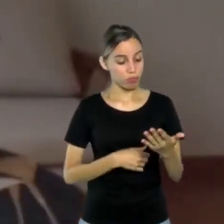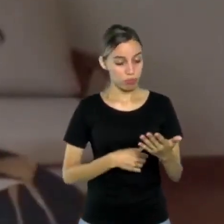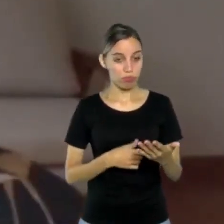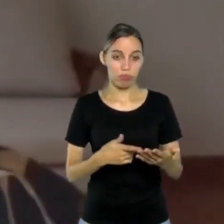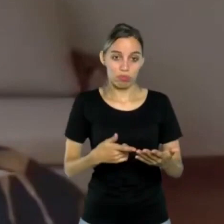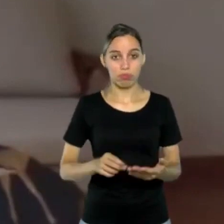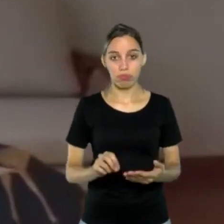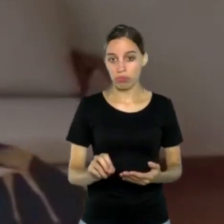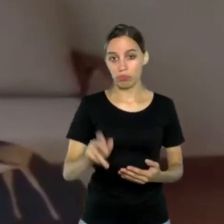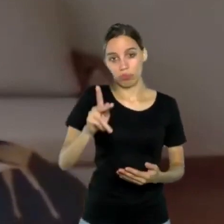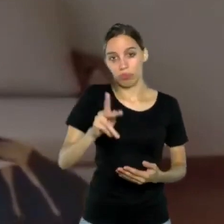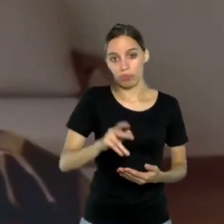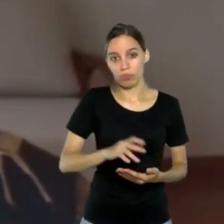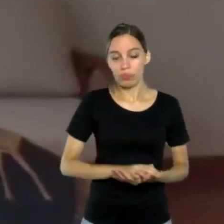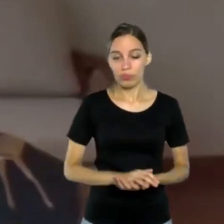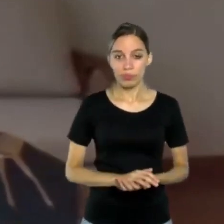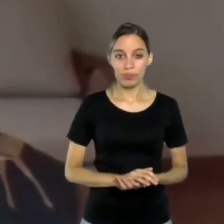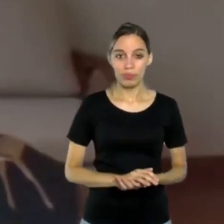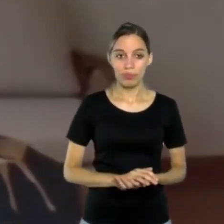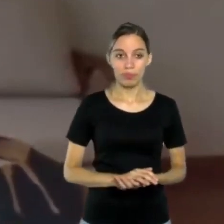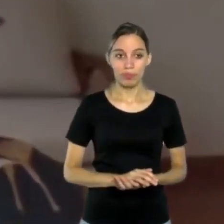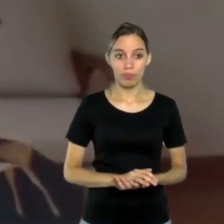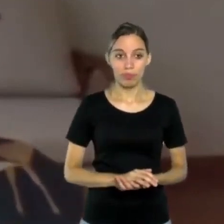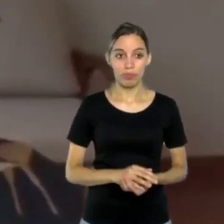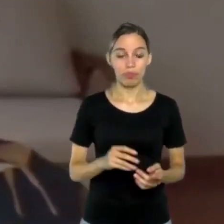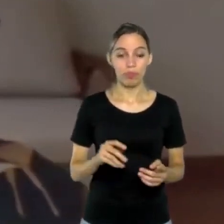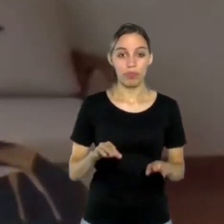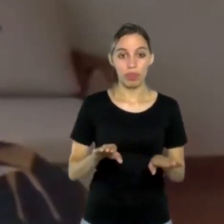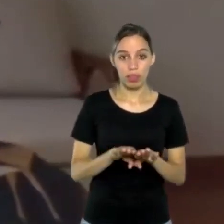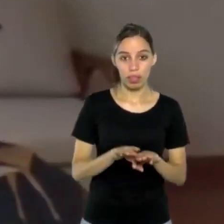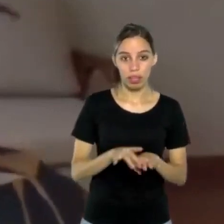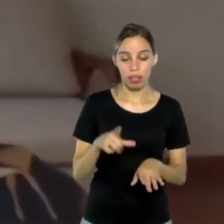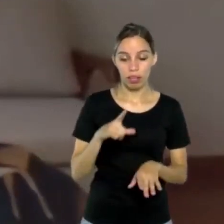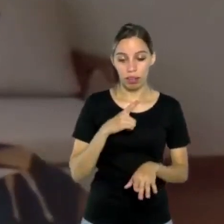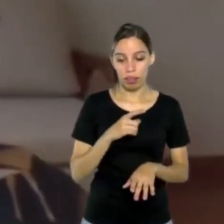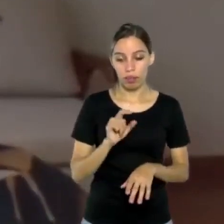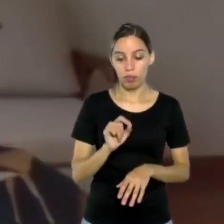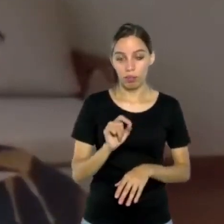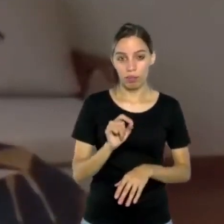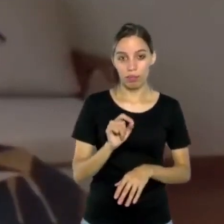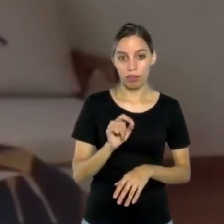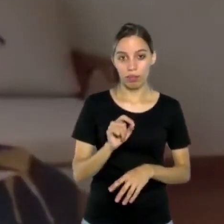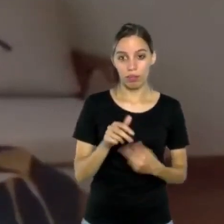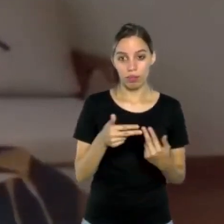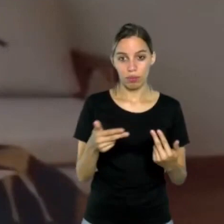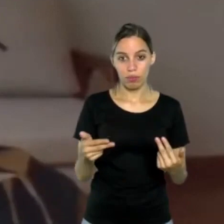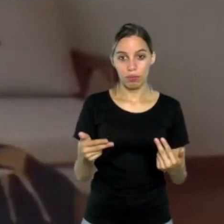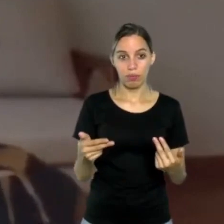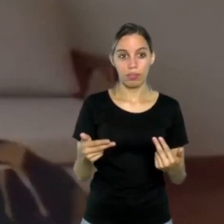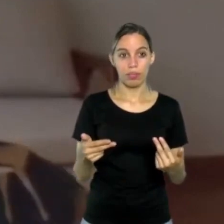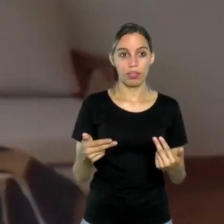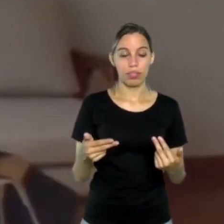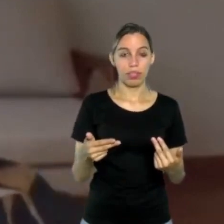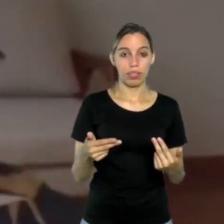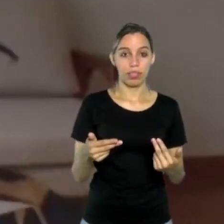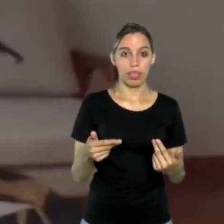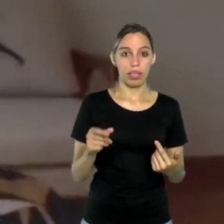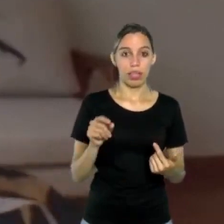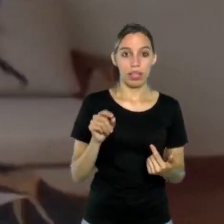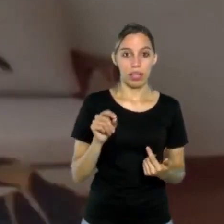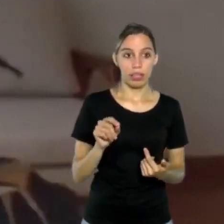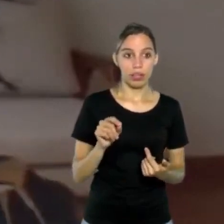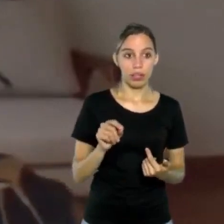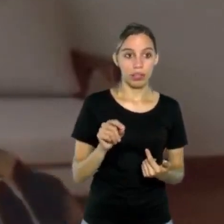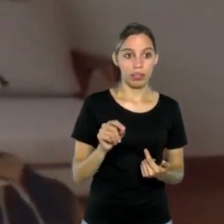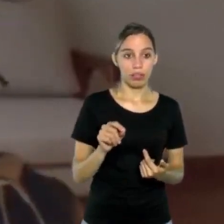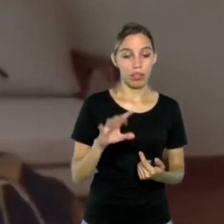né? E tem uma coisa de estar junto das mulheres que é só delas, né? Eu acho que a gente tem